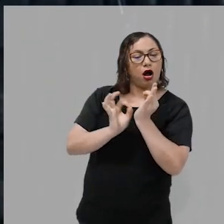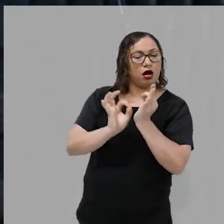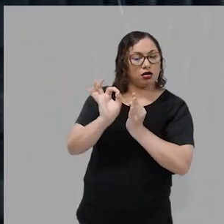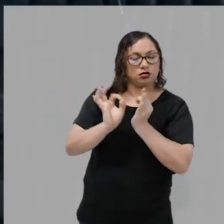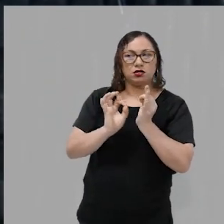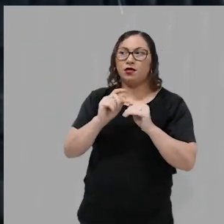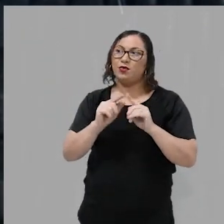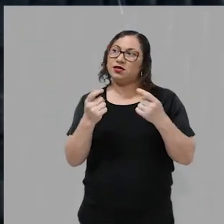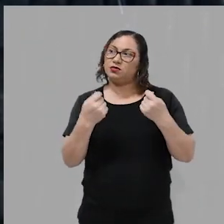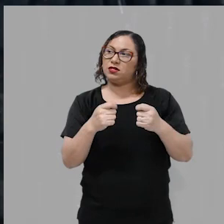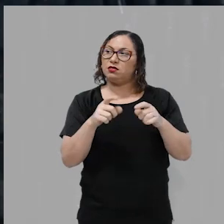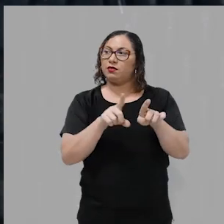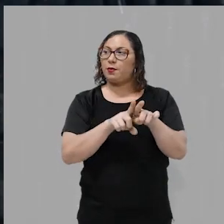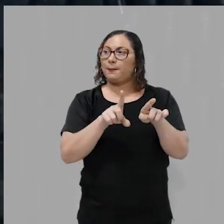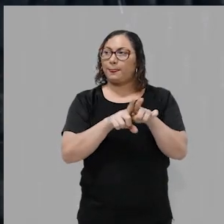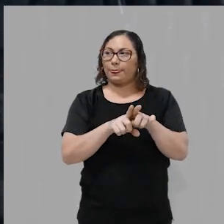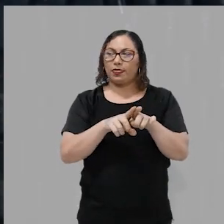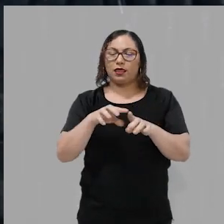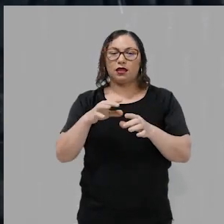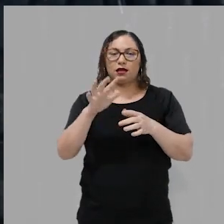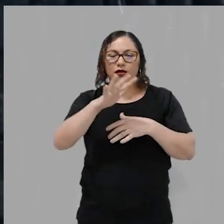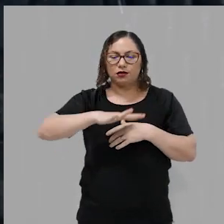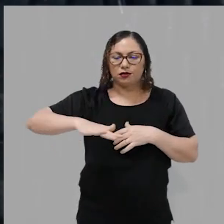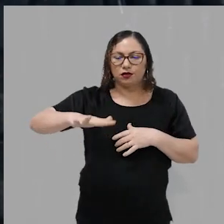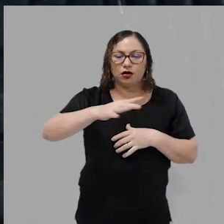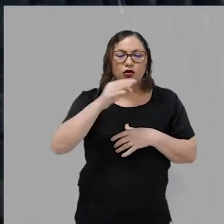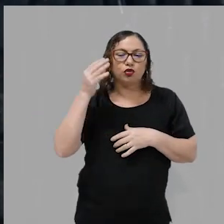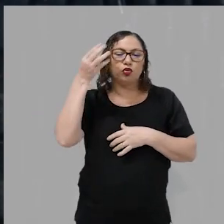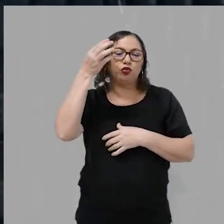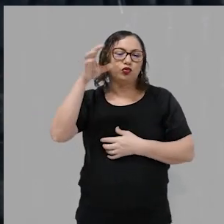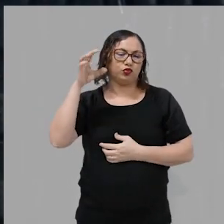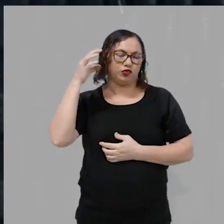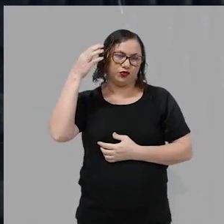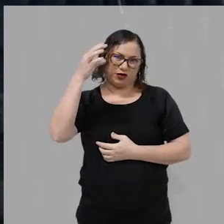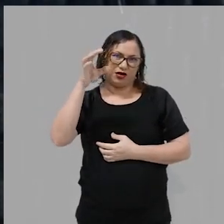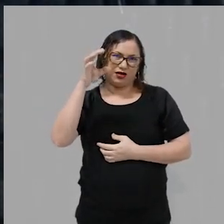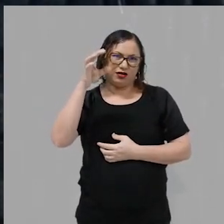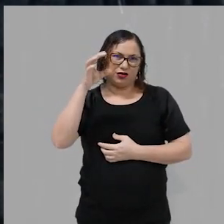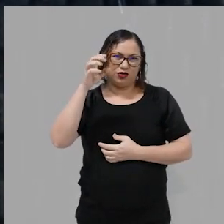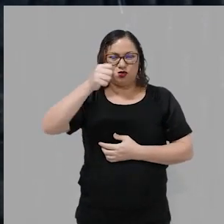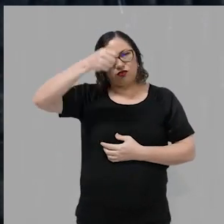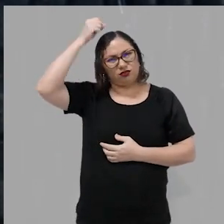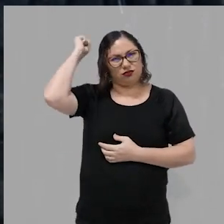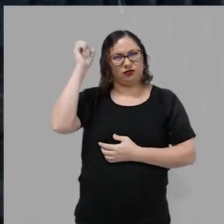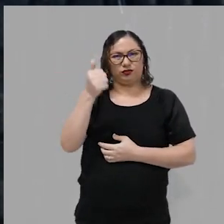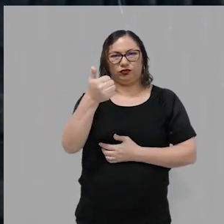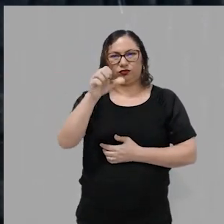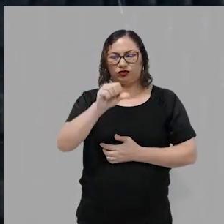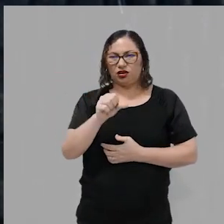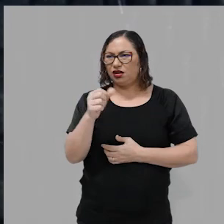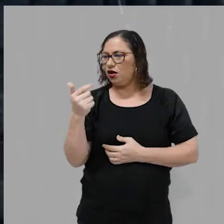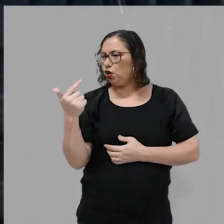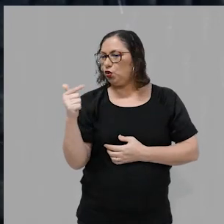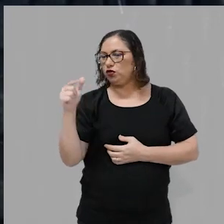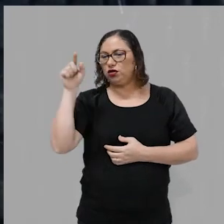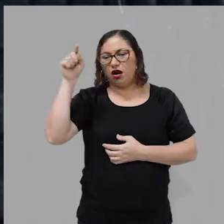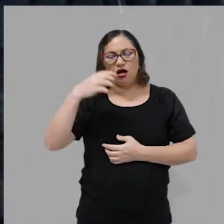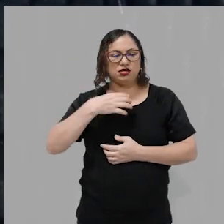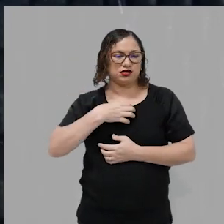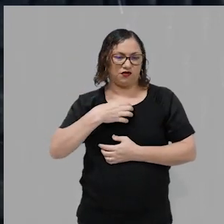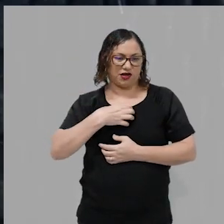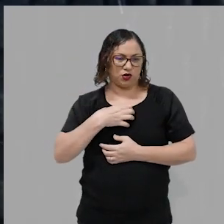mas precisava de uma cena cultural no século XIX que não existia nem em Salvador, que era uma cidade